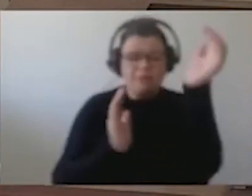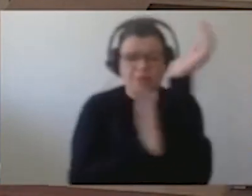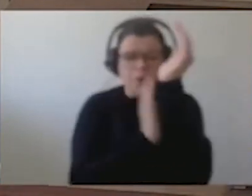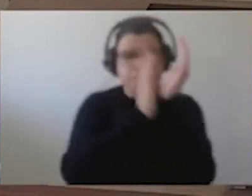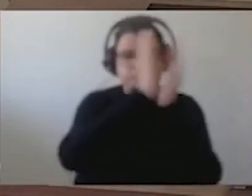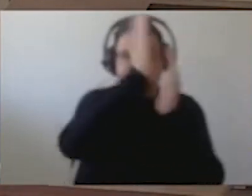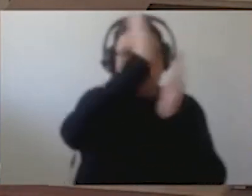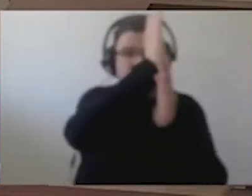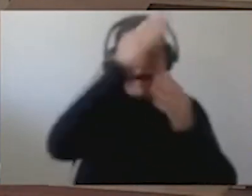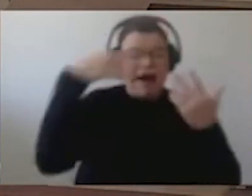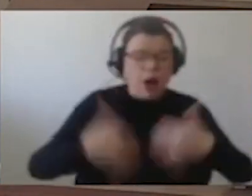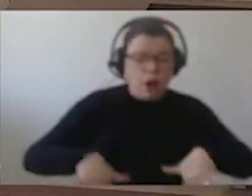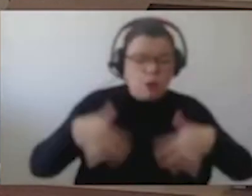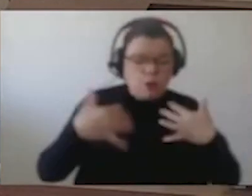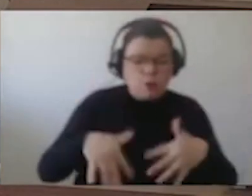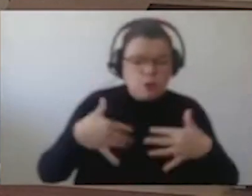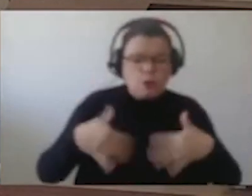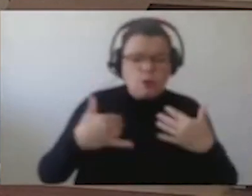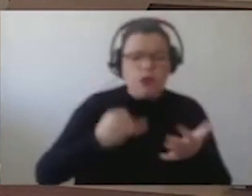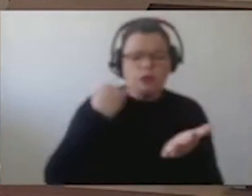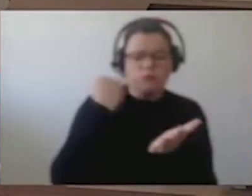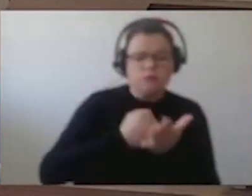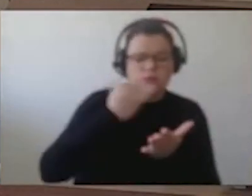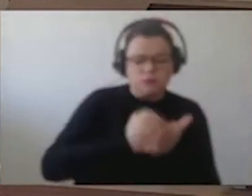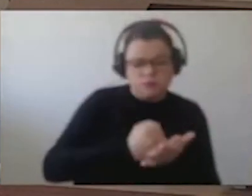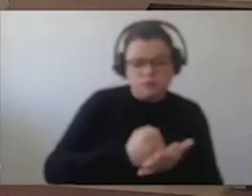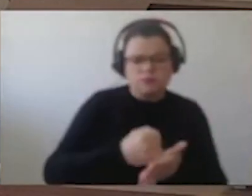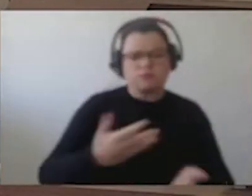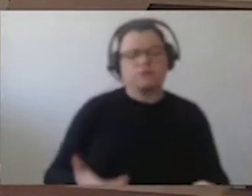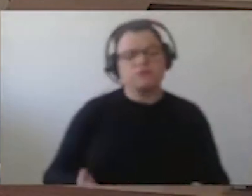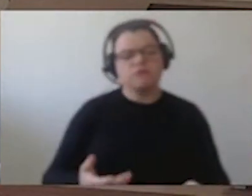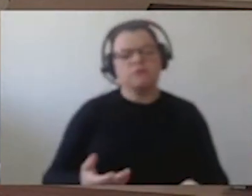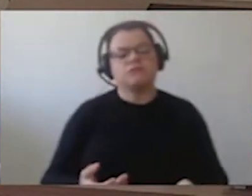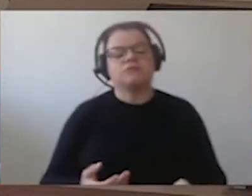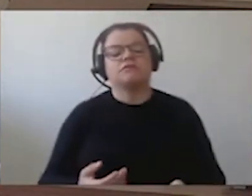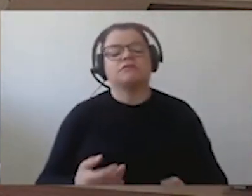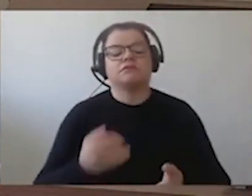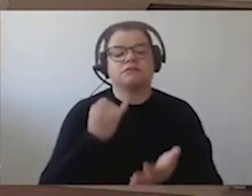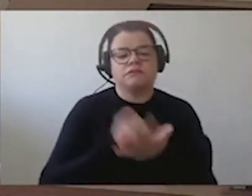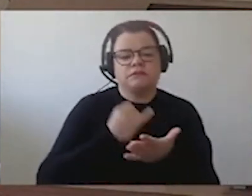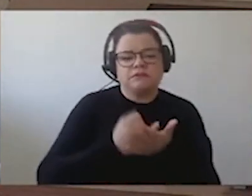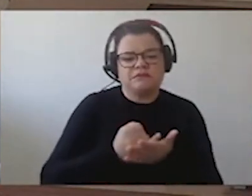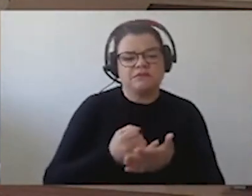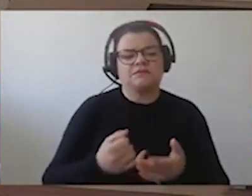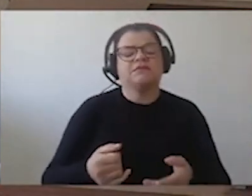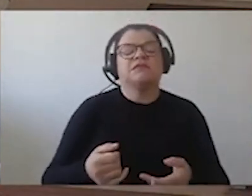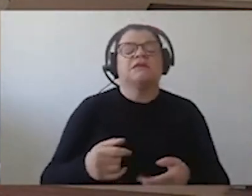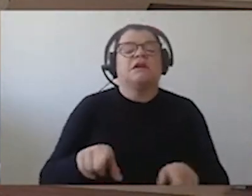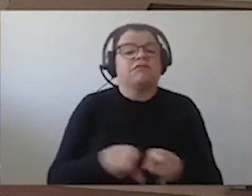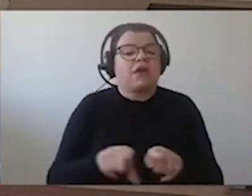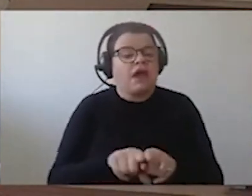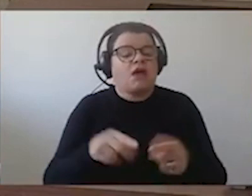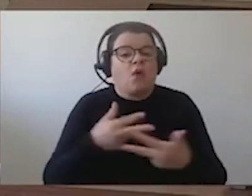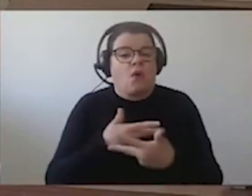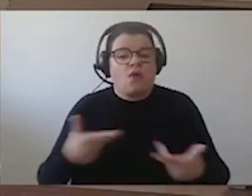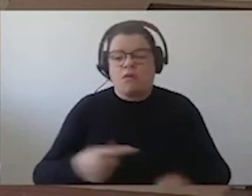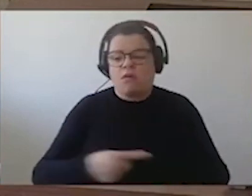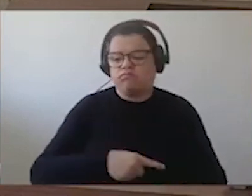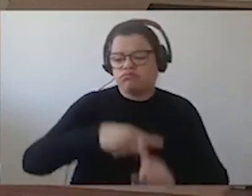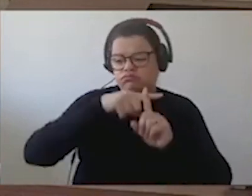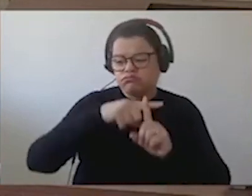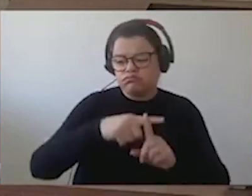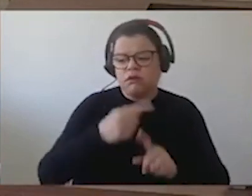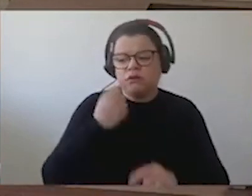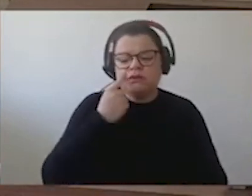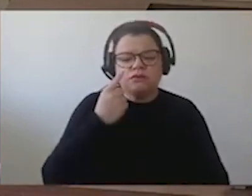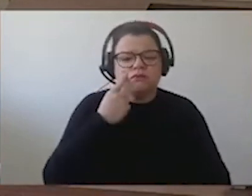para contratar pessoas no nosso país. E uma das coisas positivas dessa mini-reforma foi justamente o fim da